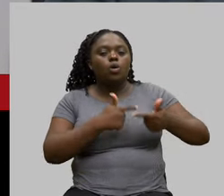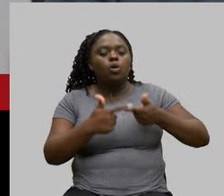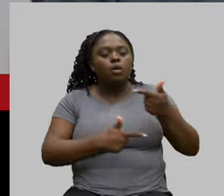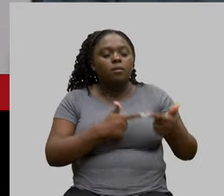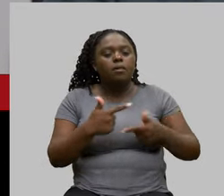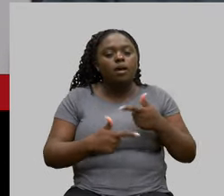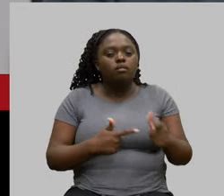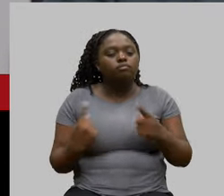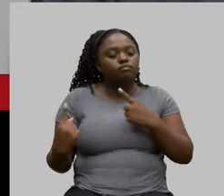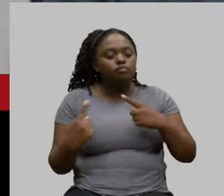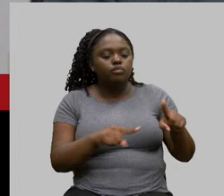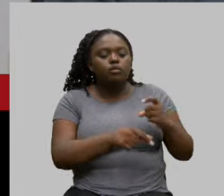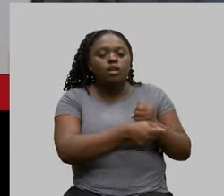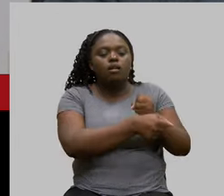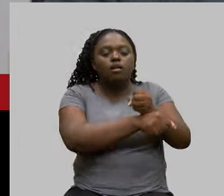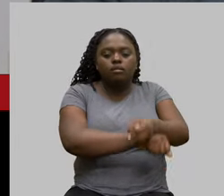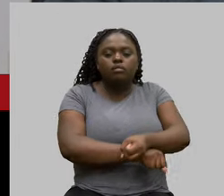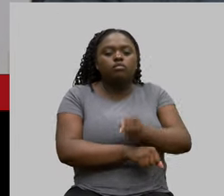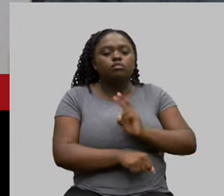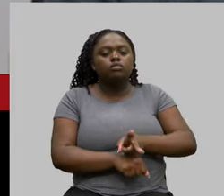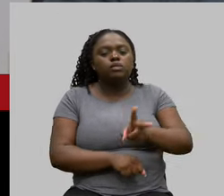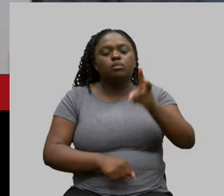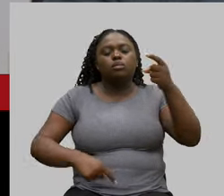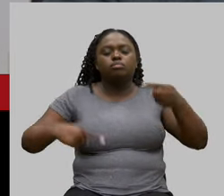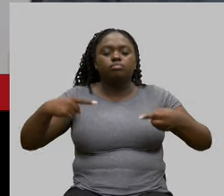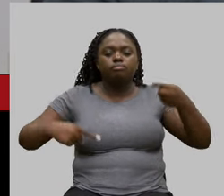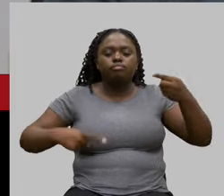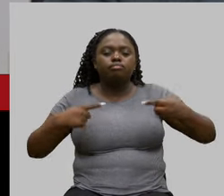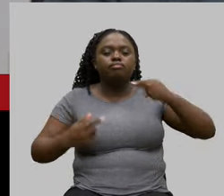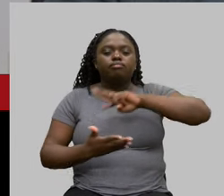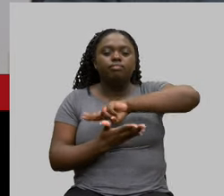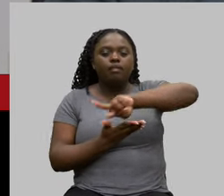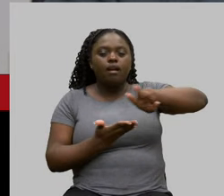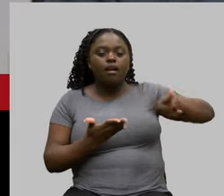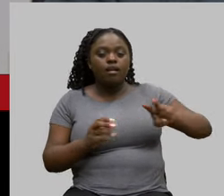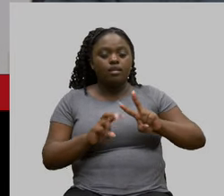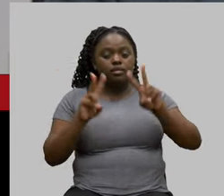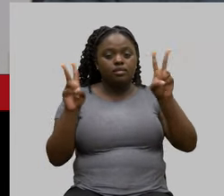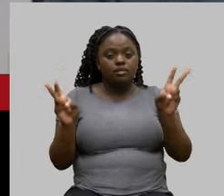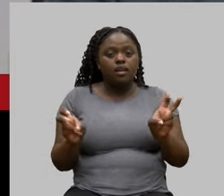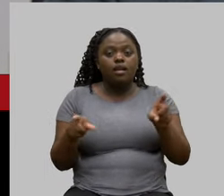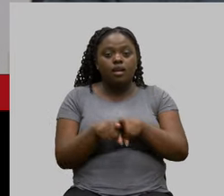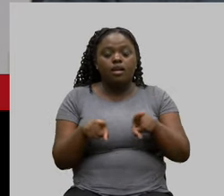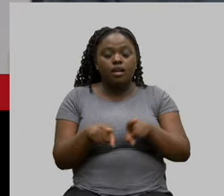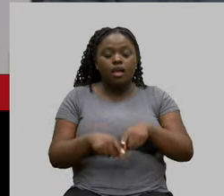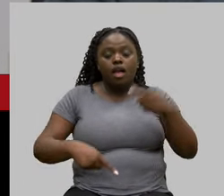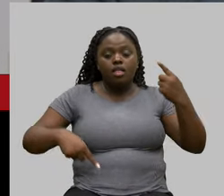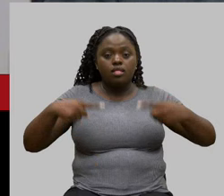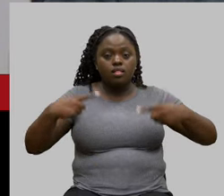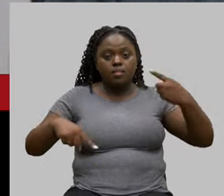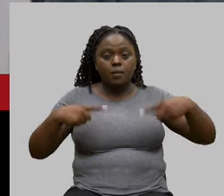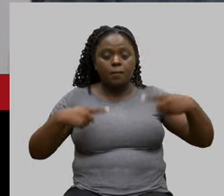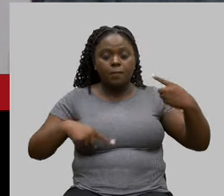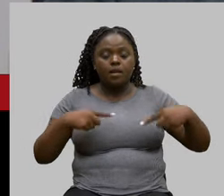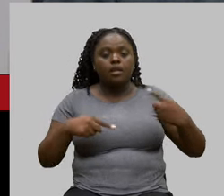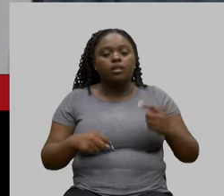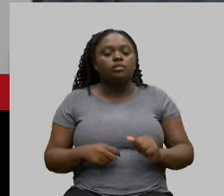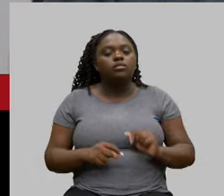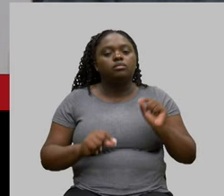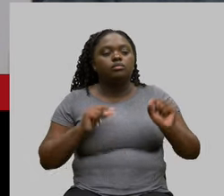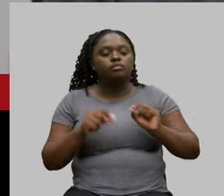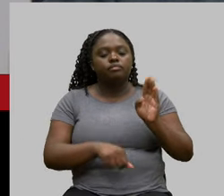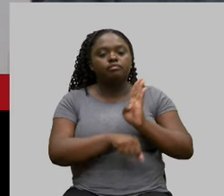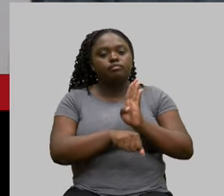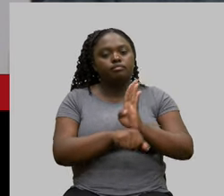né temos feito muito debate a respeito disso também muito debate com relação à questão da Assistência